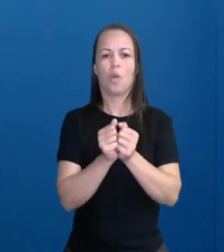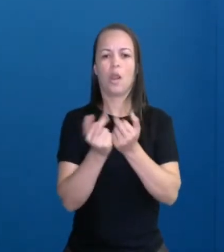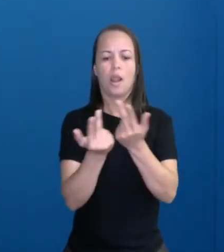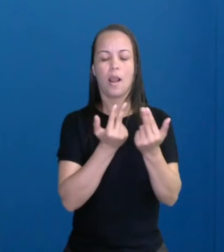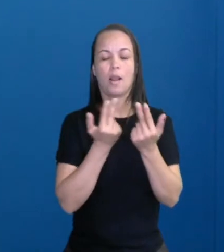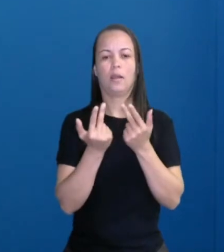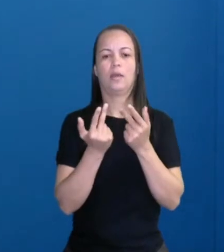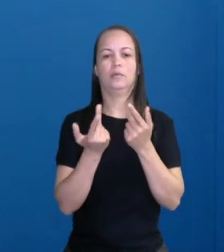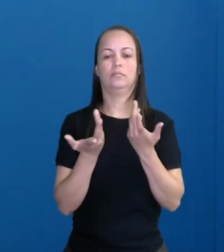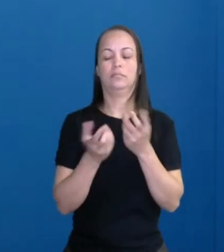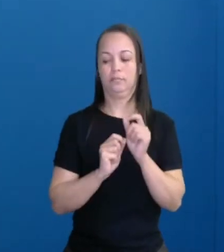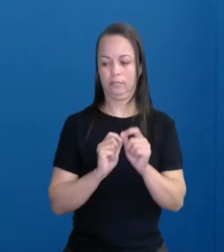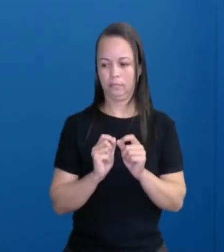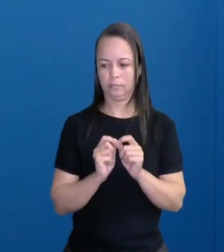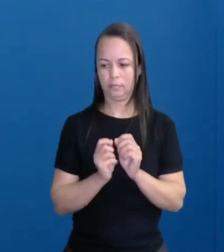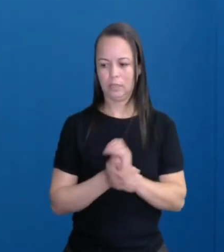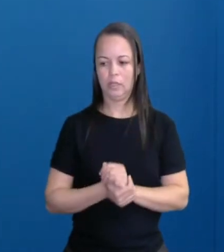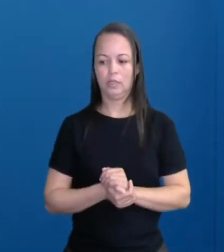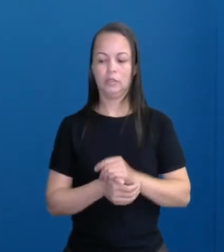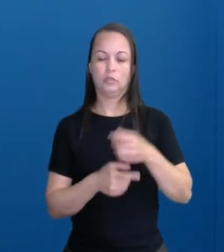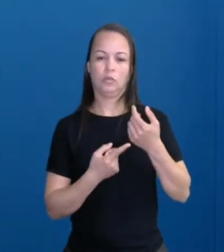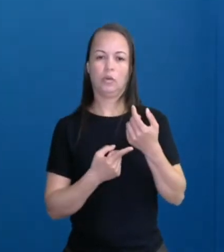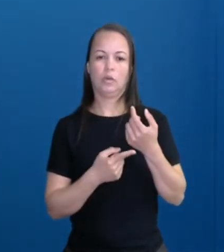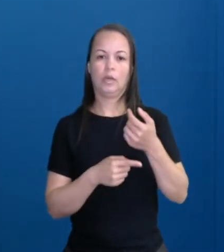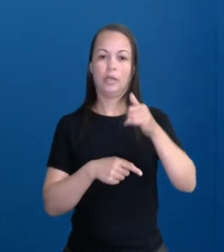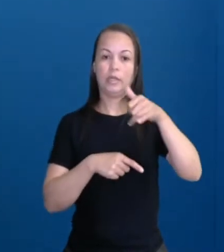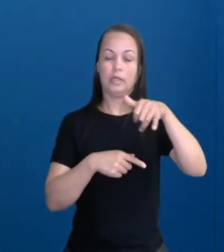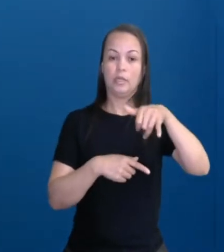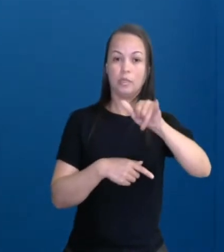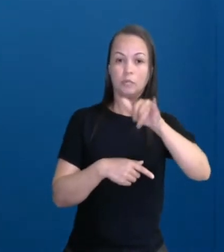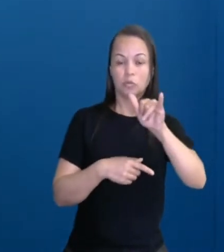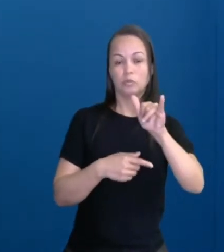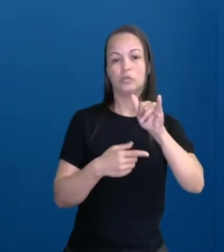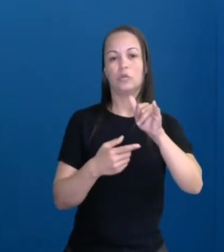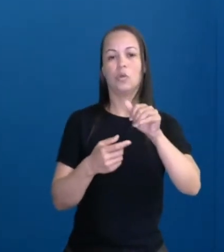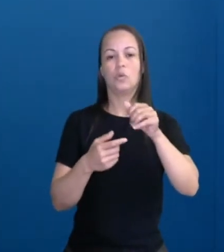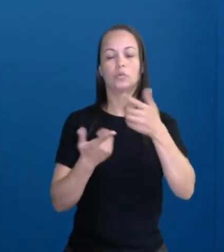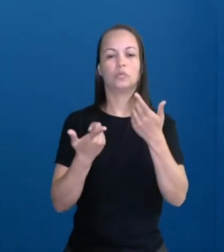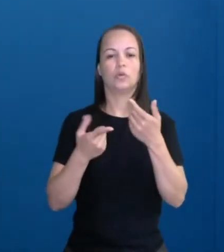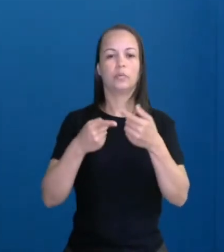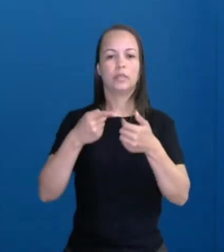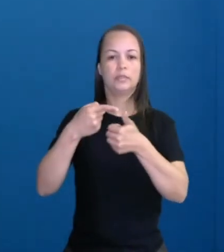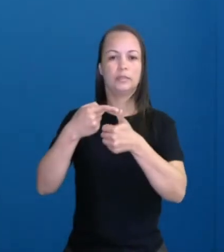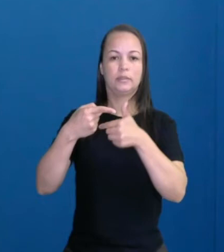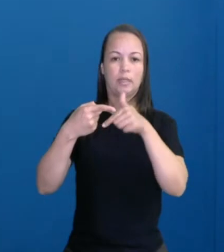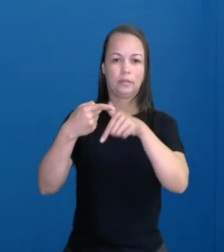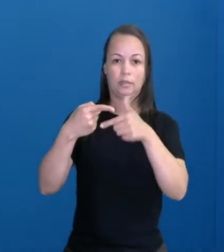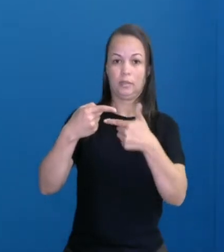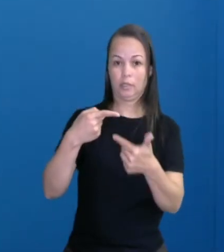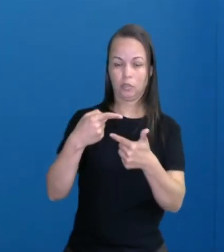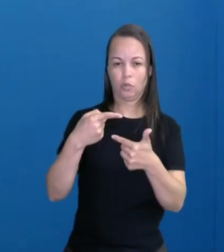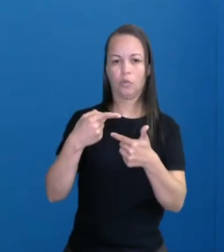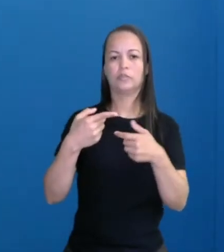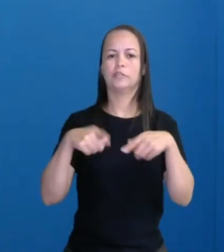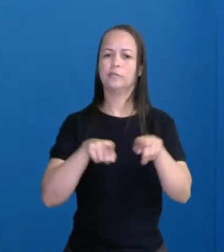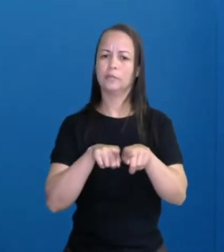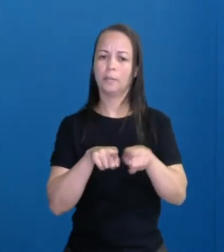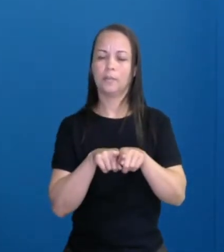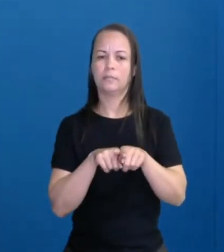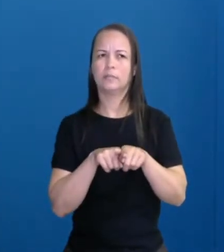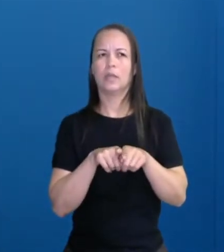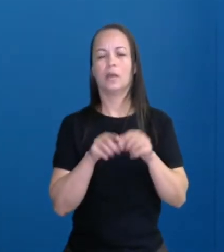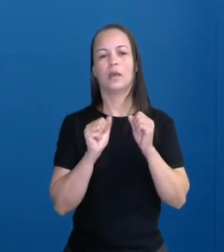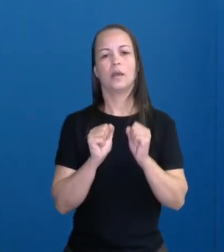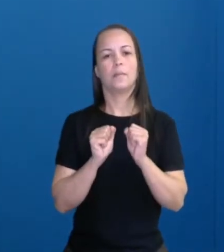Assim como depois a gente pode igualar y sobre 72 a 1/4 também, tá? A gente pega as frações que